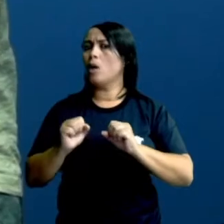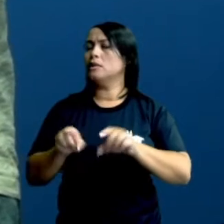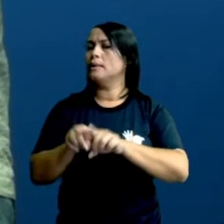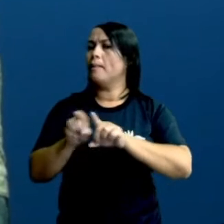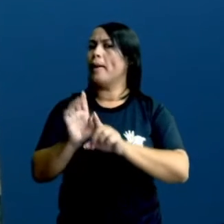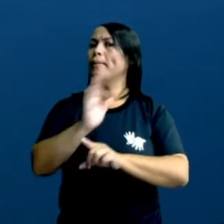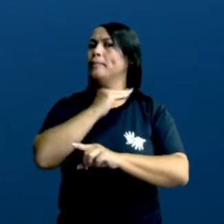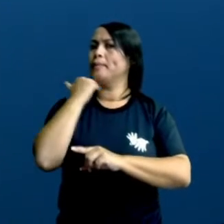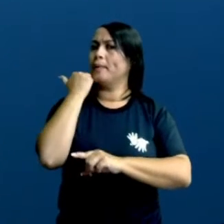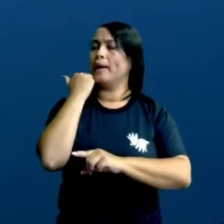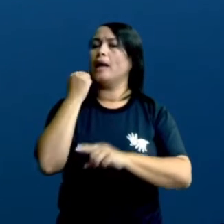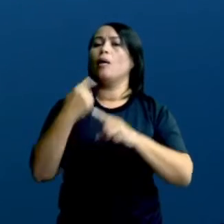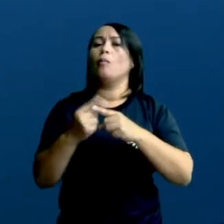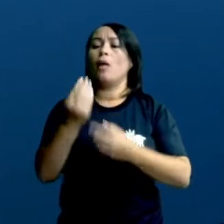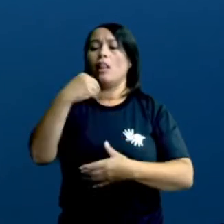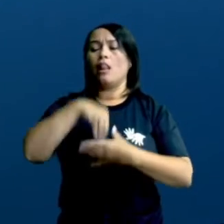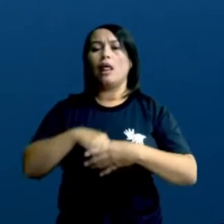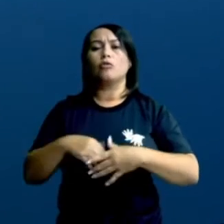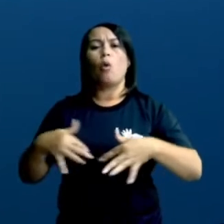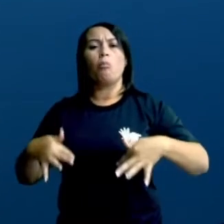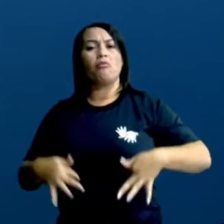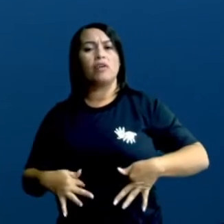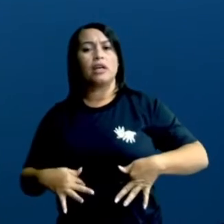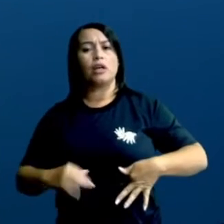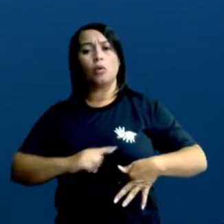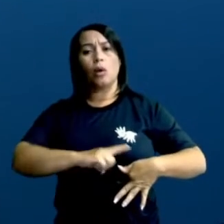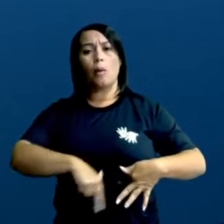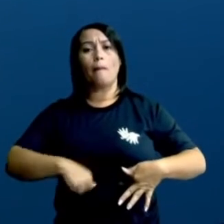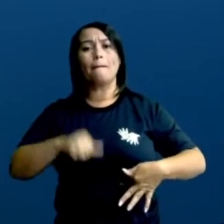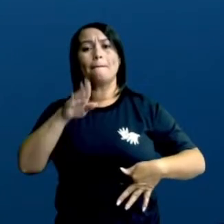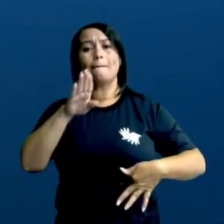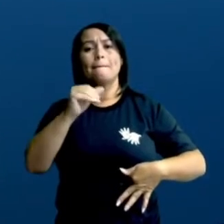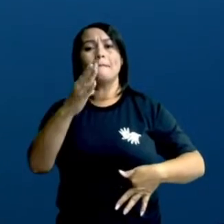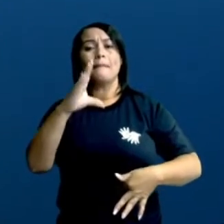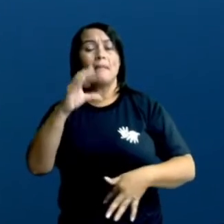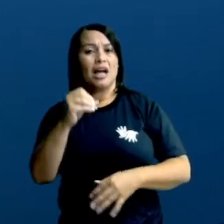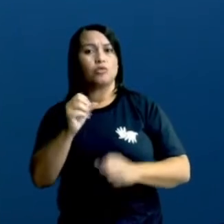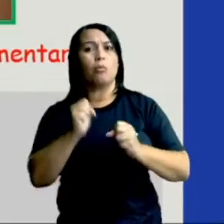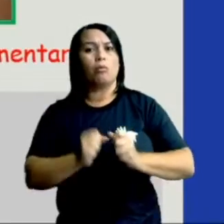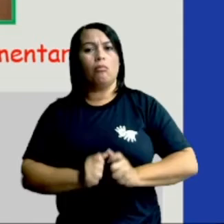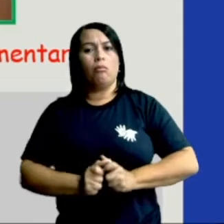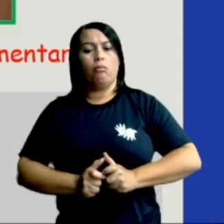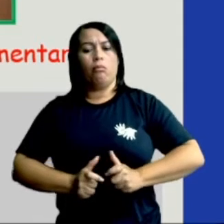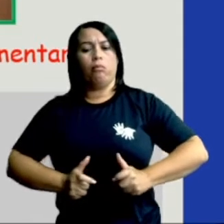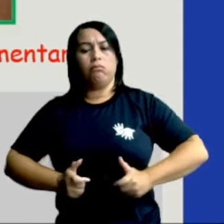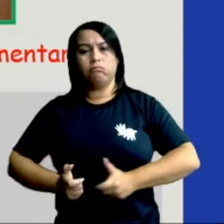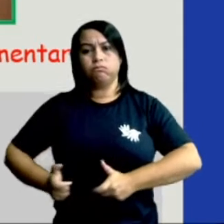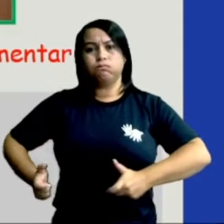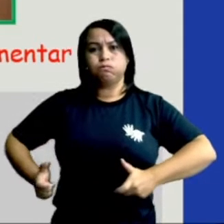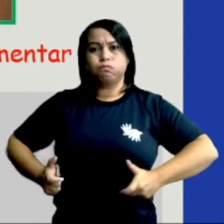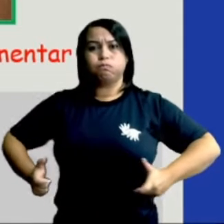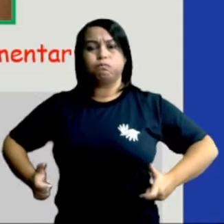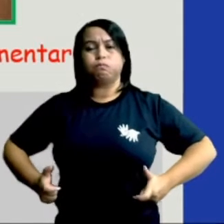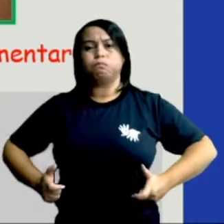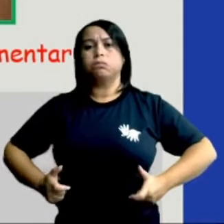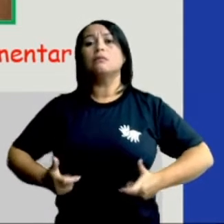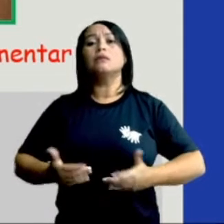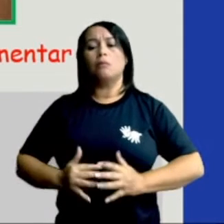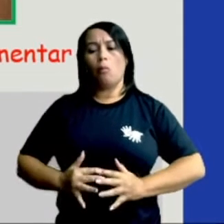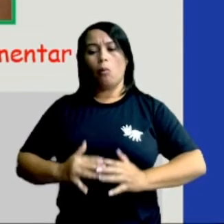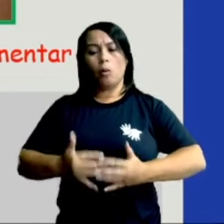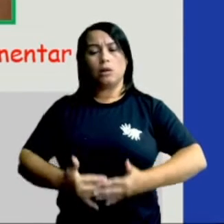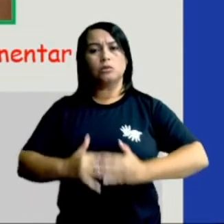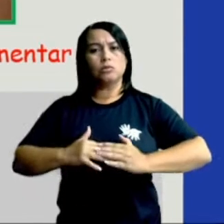ela ataca os órgãos internos, como o fígado e o baço, fazendo eles aumentar enormemente, quadruplicar de tamanho.